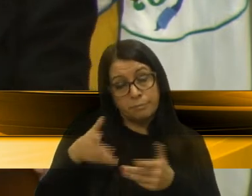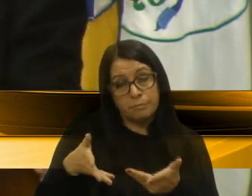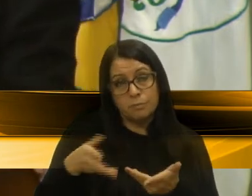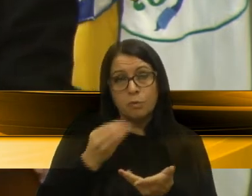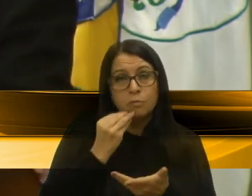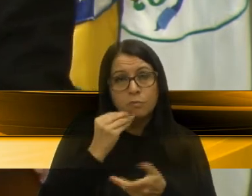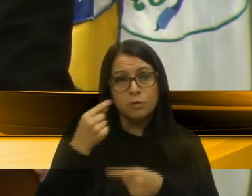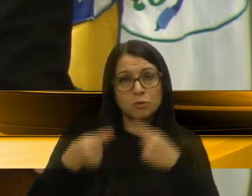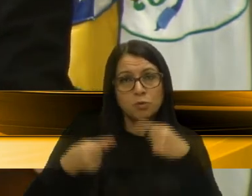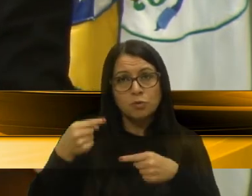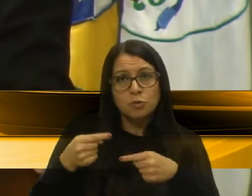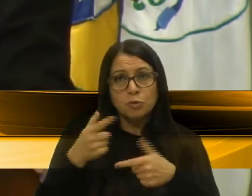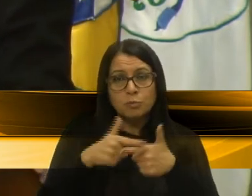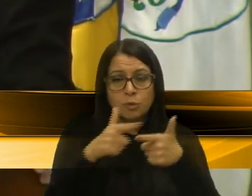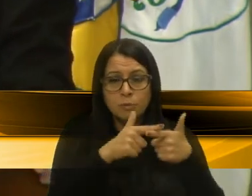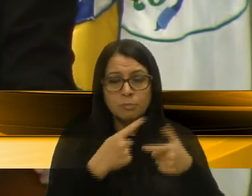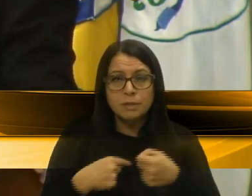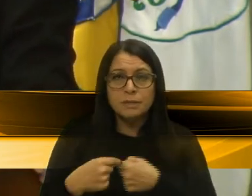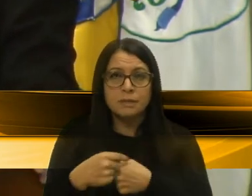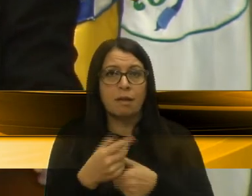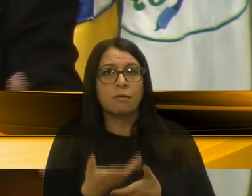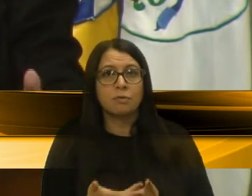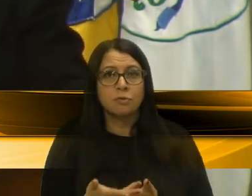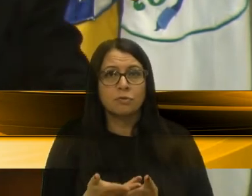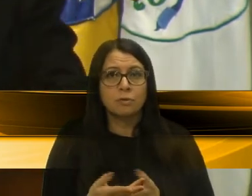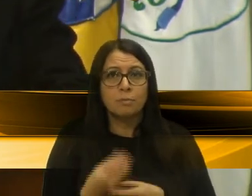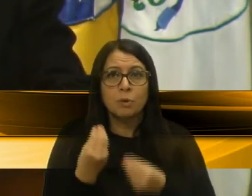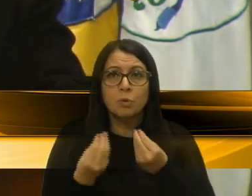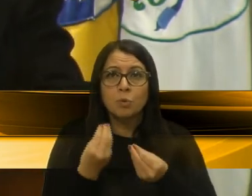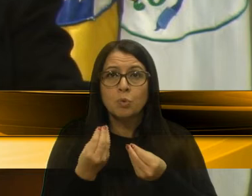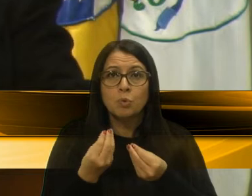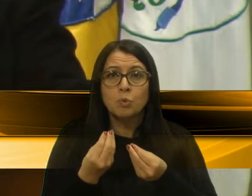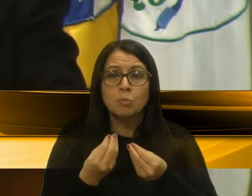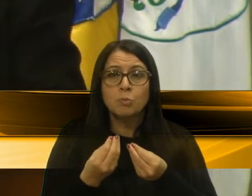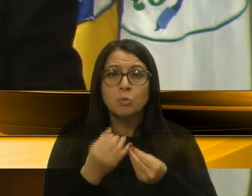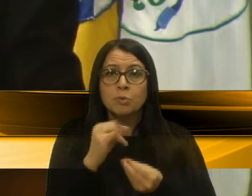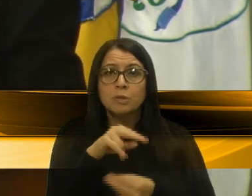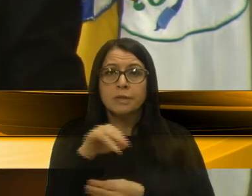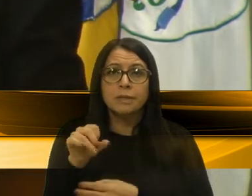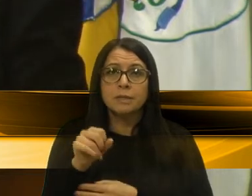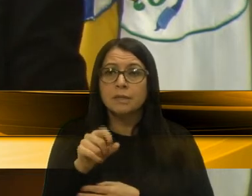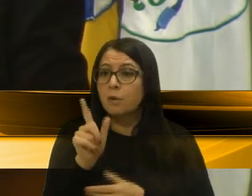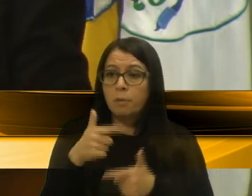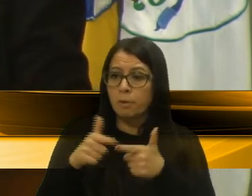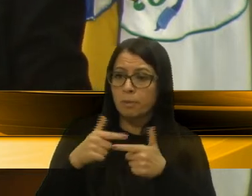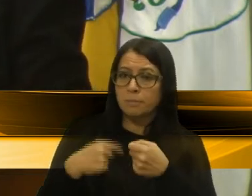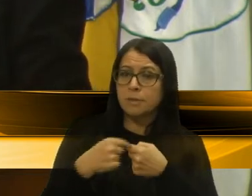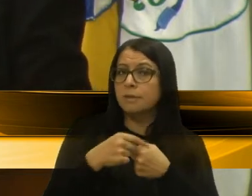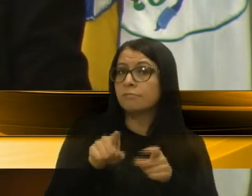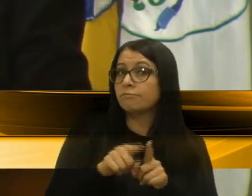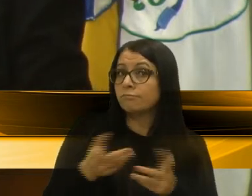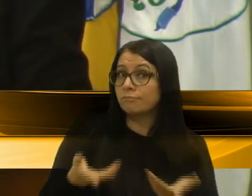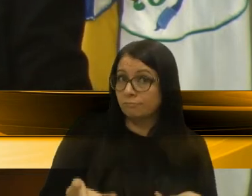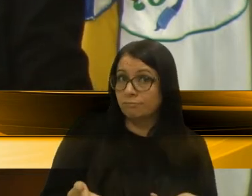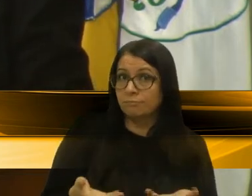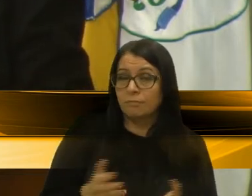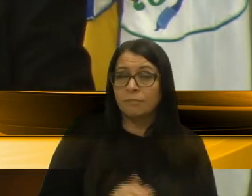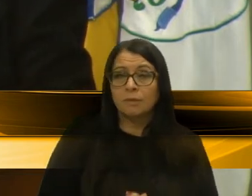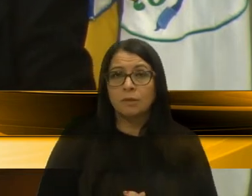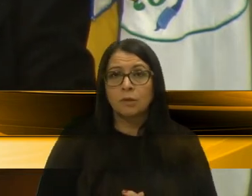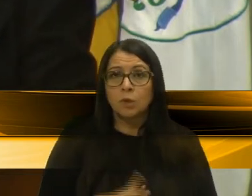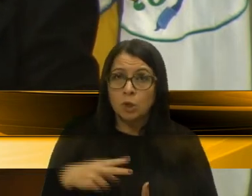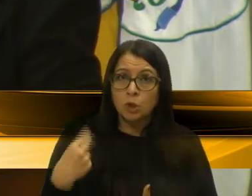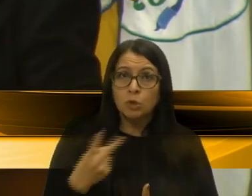obviamente, discutindo aqui os problemas da cidade, mas como se a Previdência não é um problema da nossa cidade também, né?